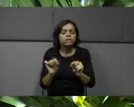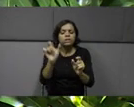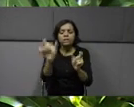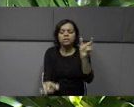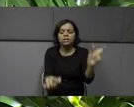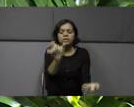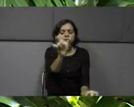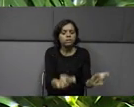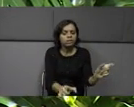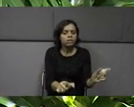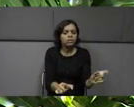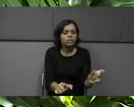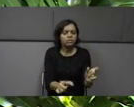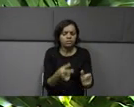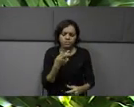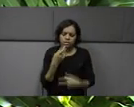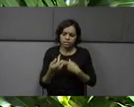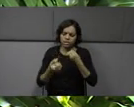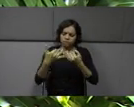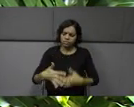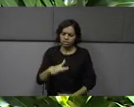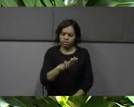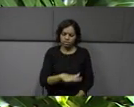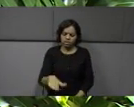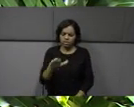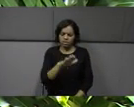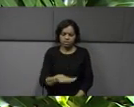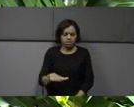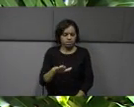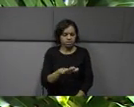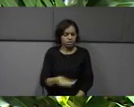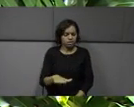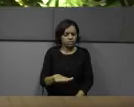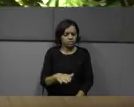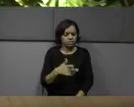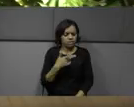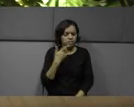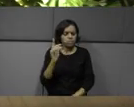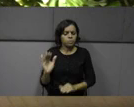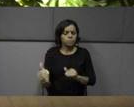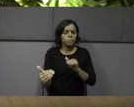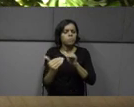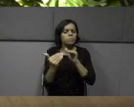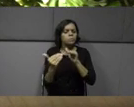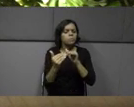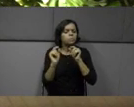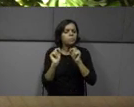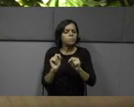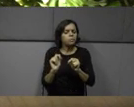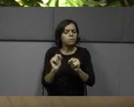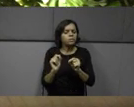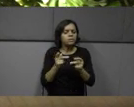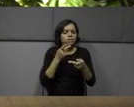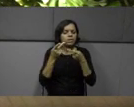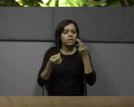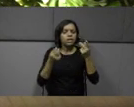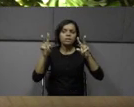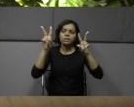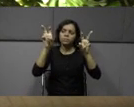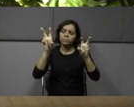é de crianças a gente também fala é de alguns debates